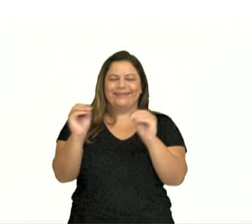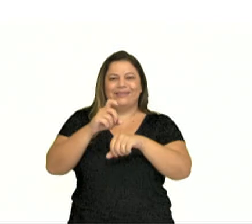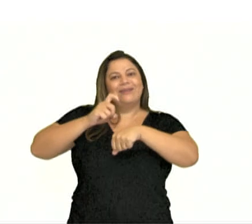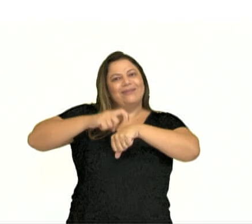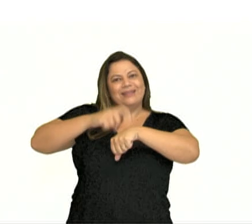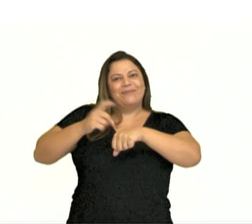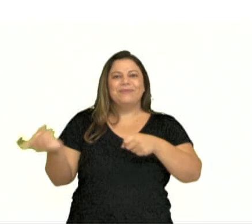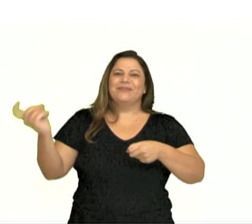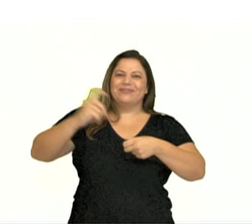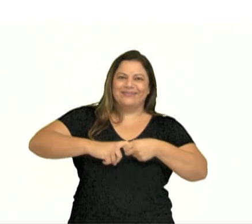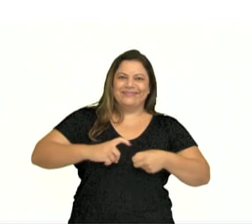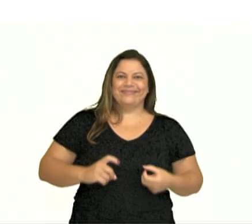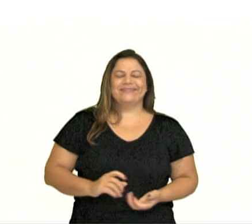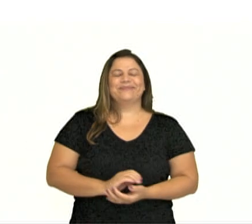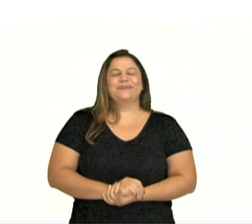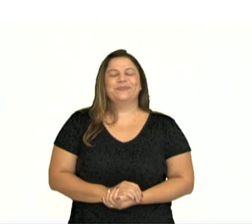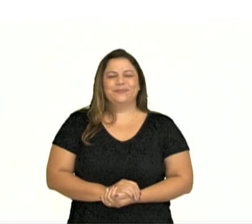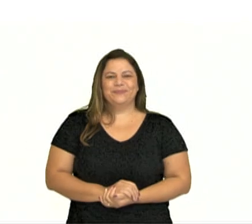retorno.